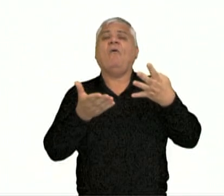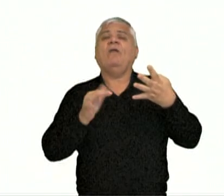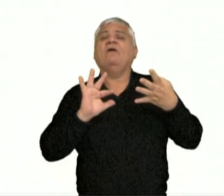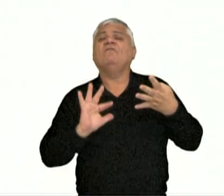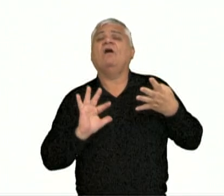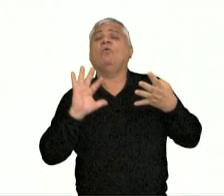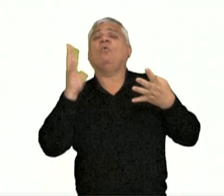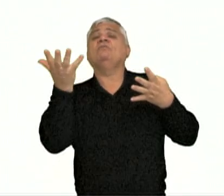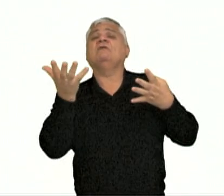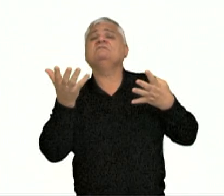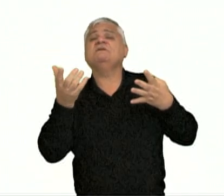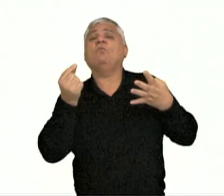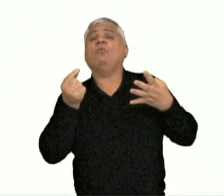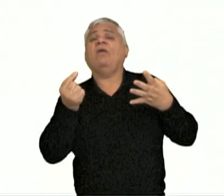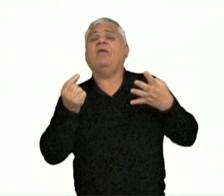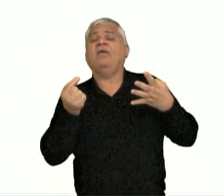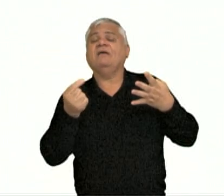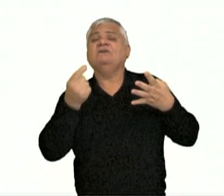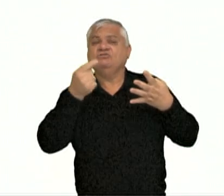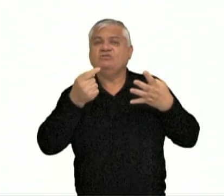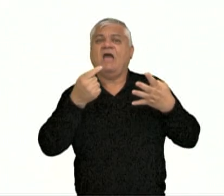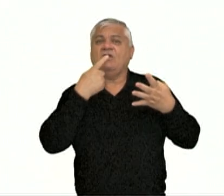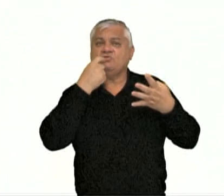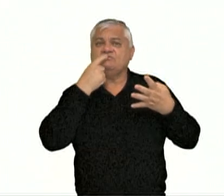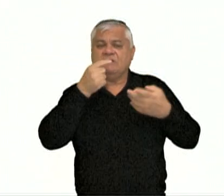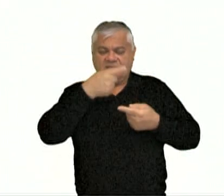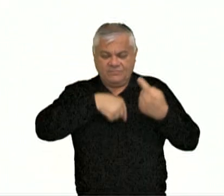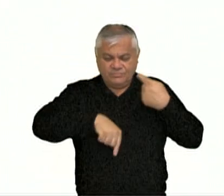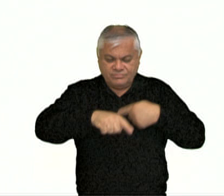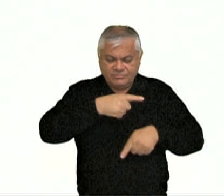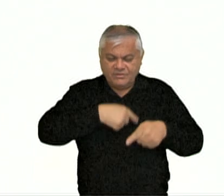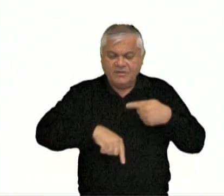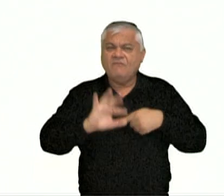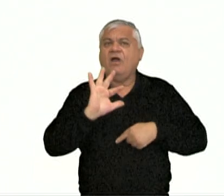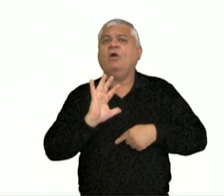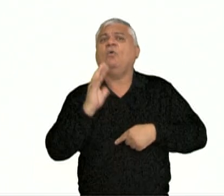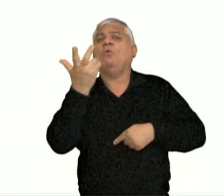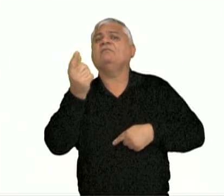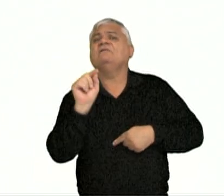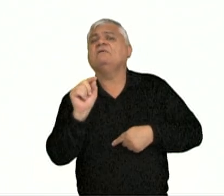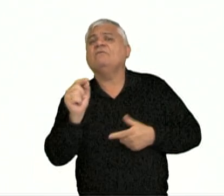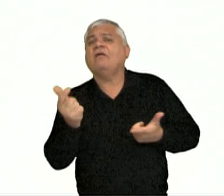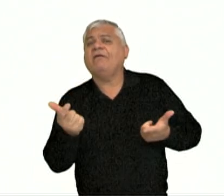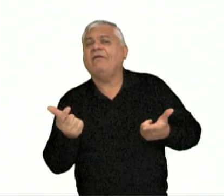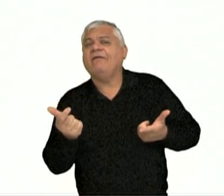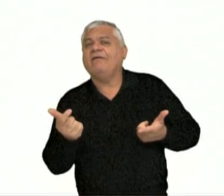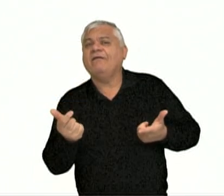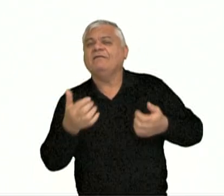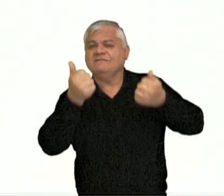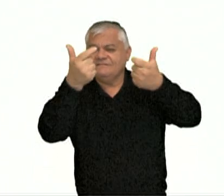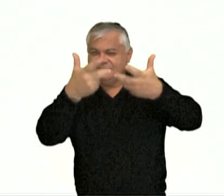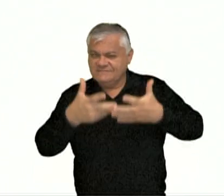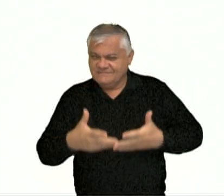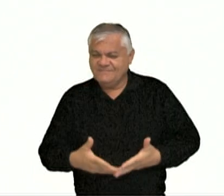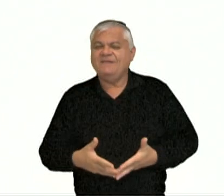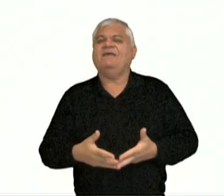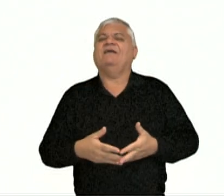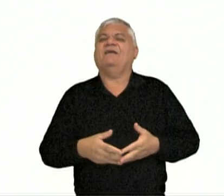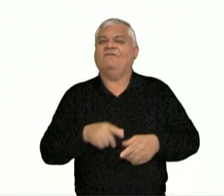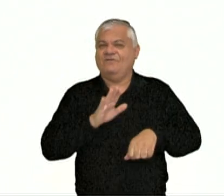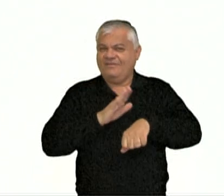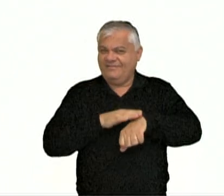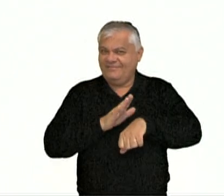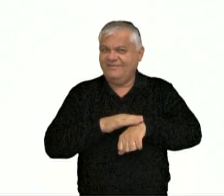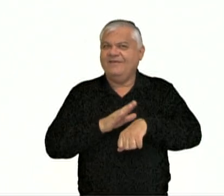a partir daqui, depois que ele está ali no sangue. E aí, o que mais que acontece com esse líquido? Tenta explicar aí, vou te